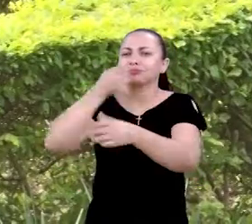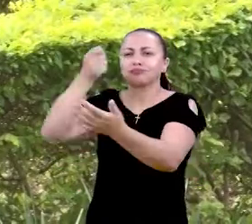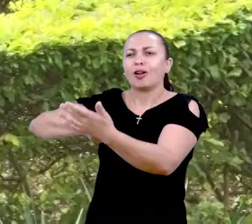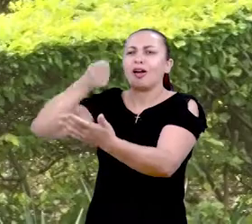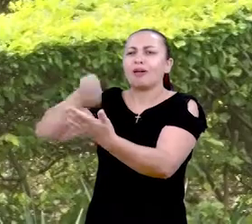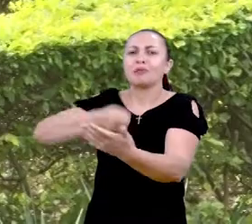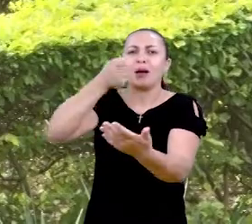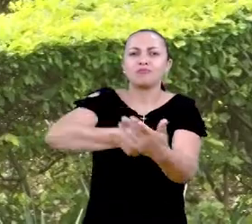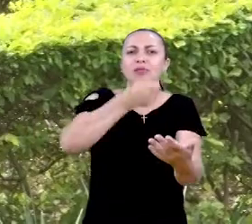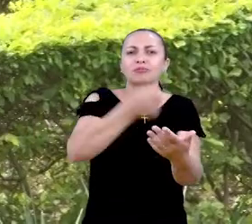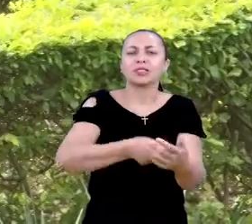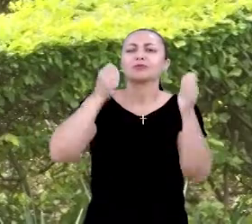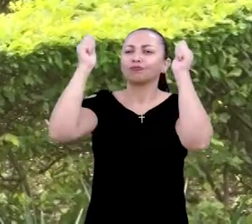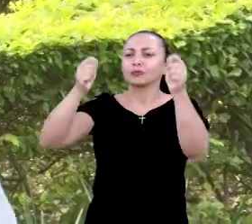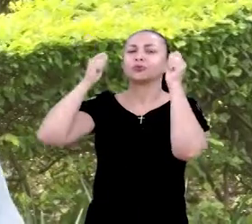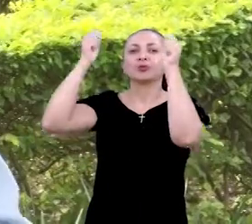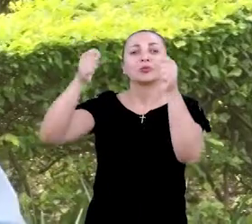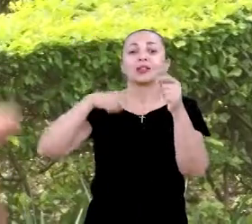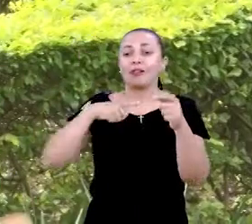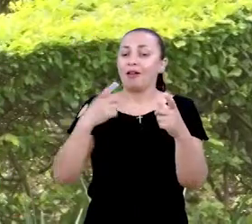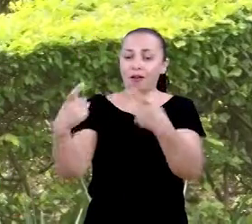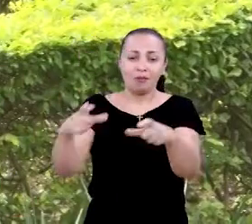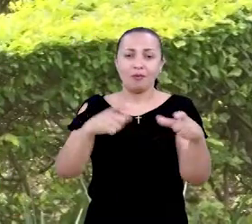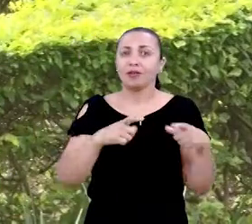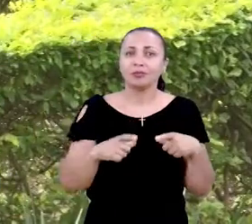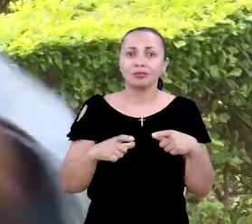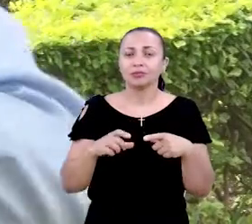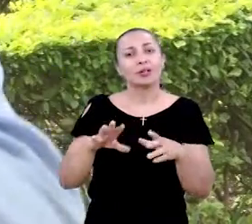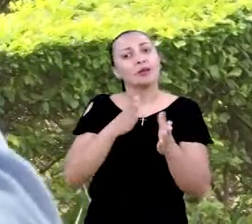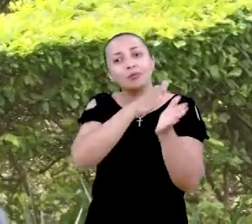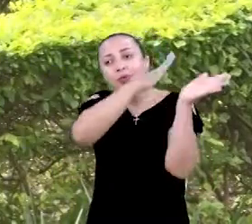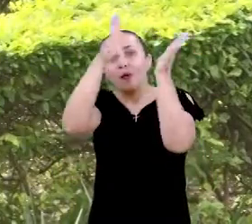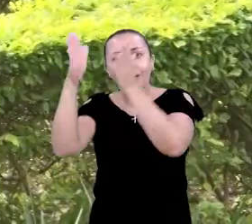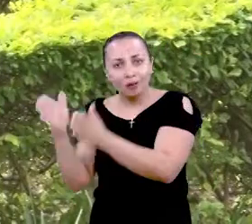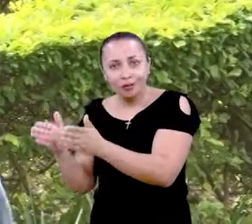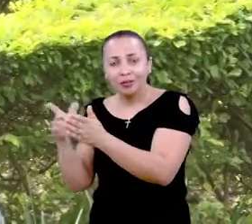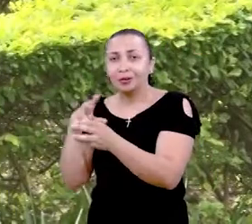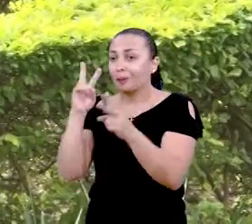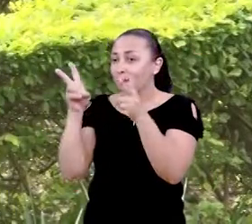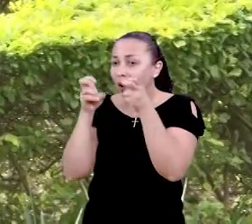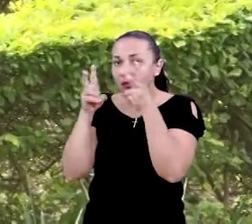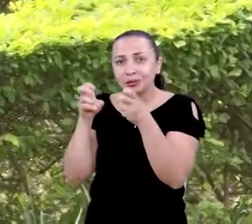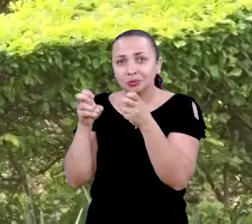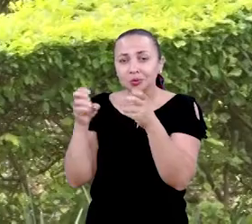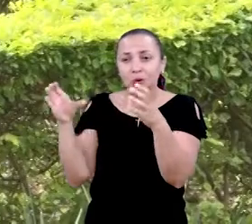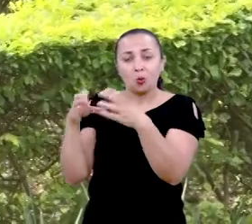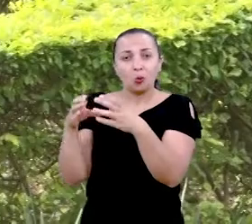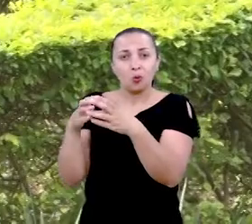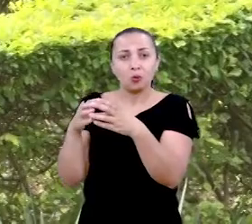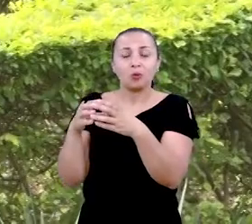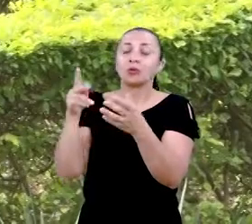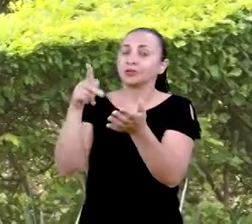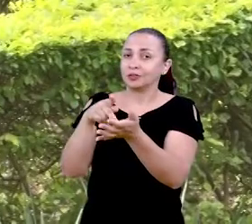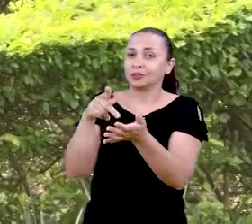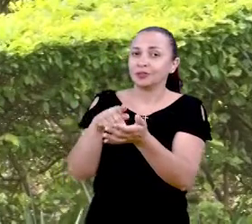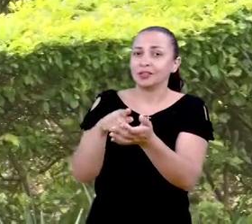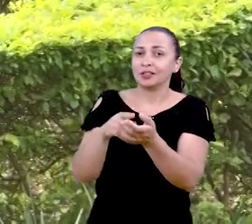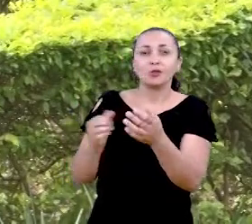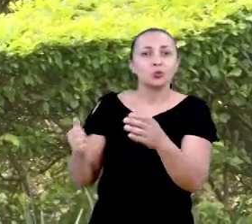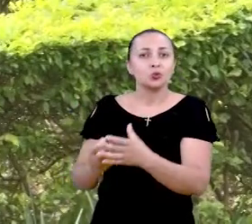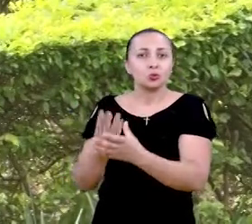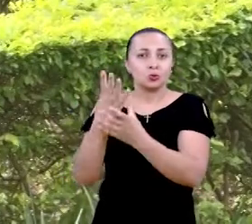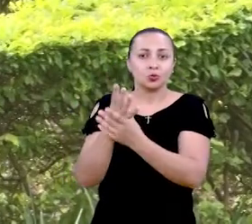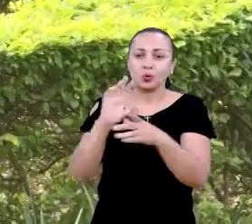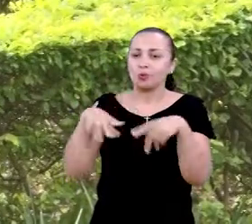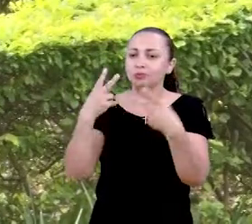em um período onde várias dessas pessoas que inclusive lutaram na ditadura fazem parte do governo, mas que há uma diferença entre essa memória